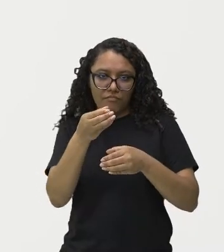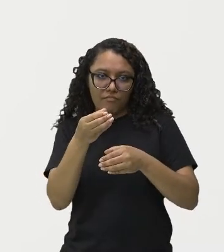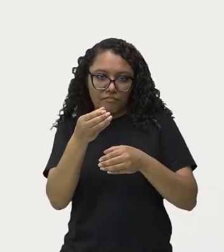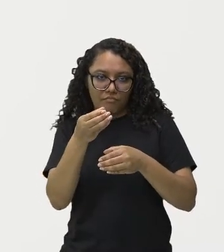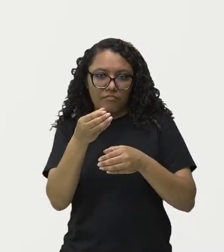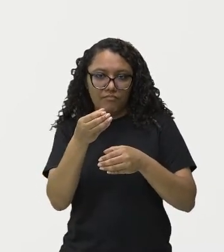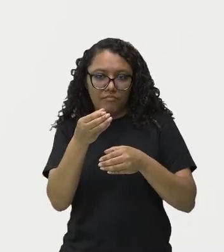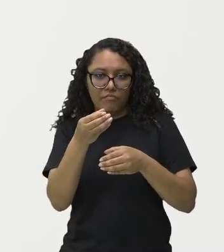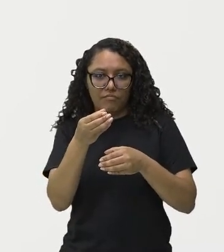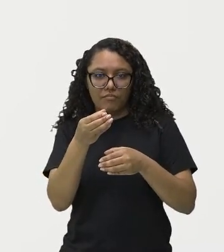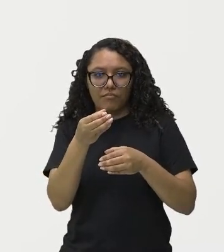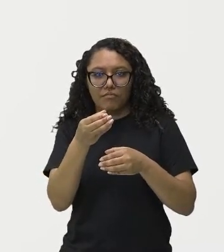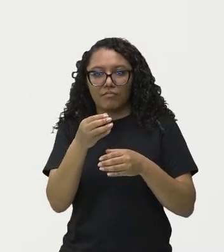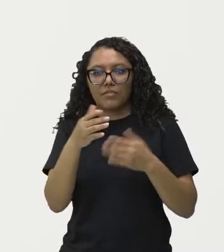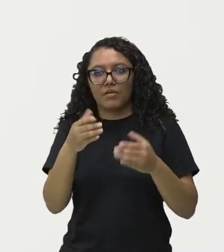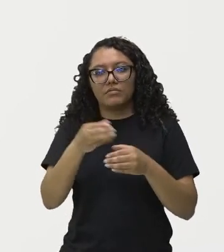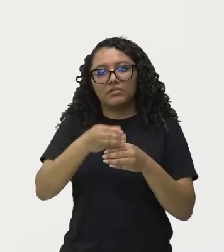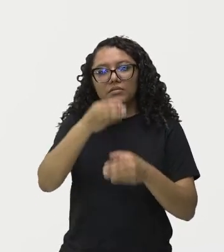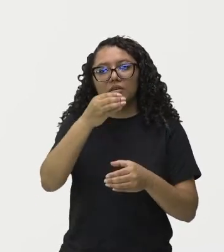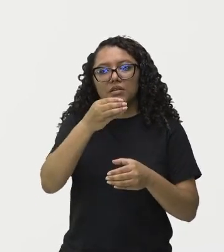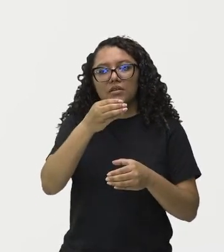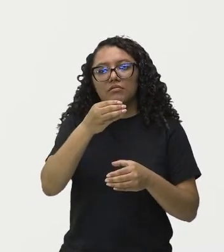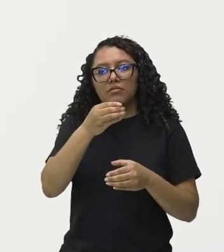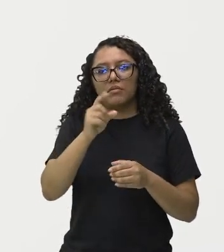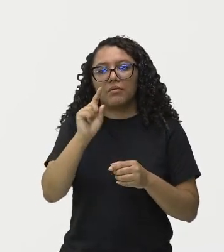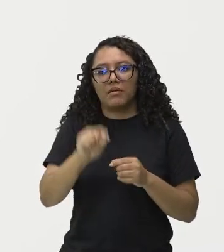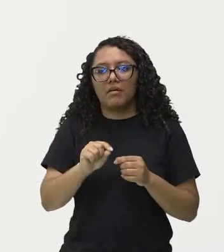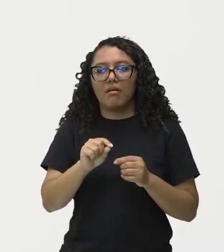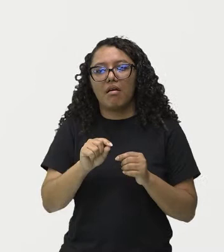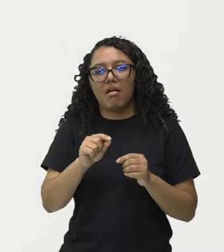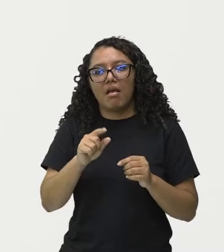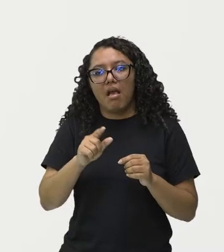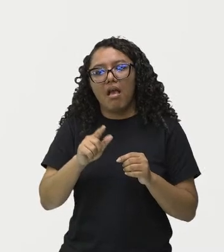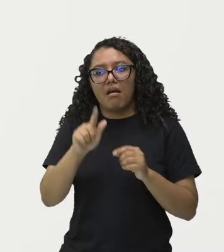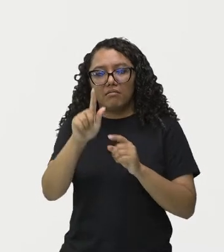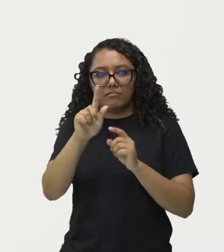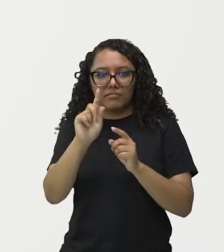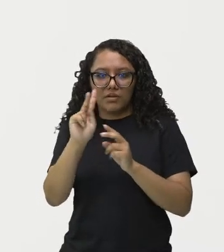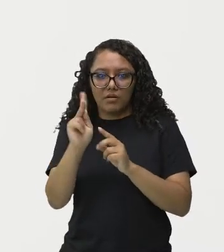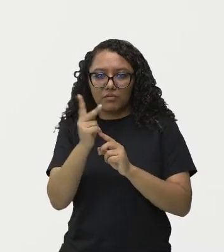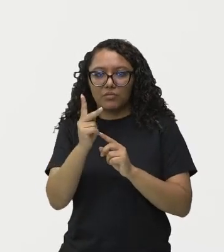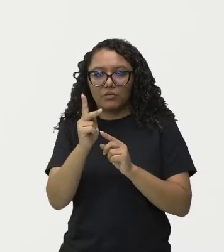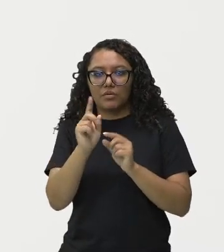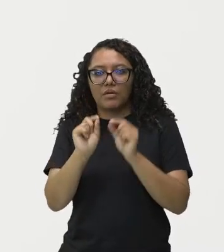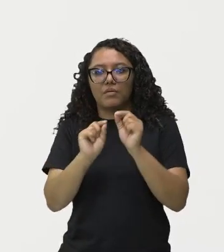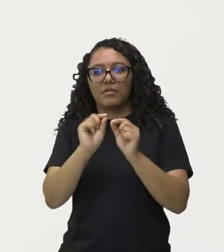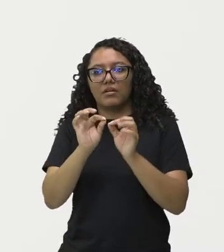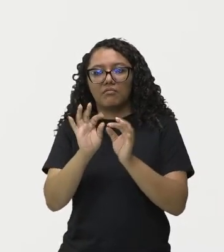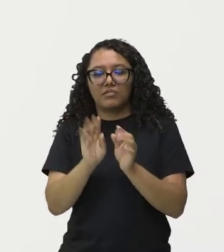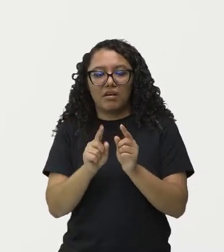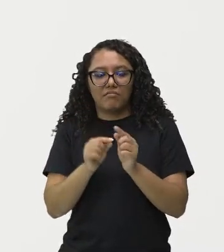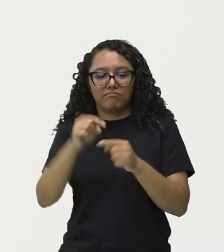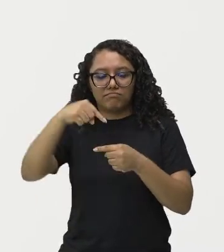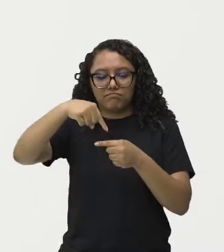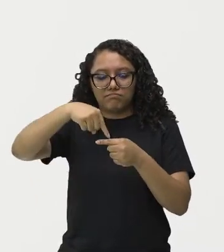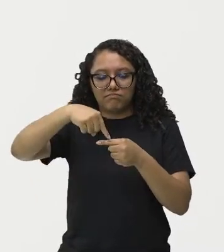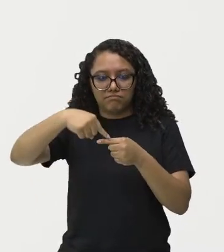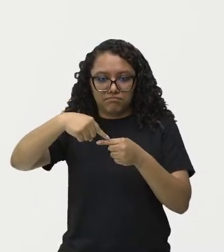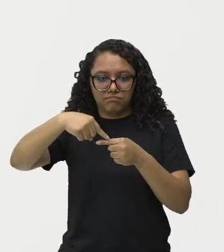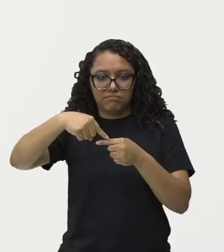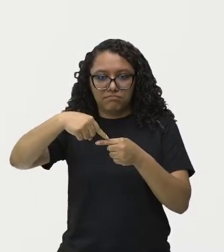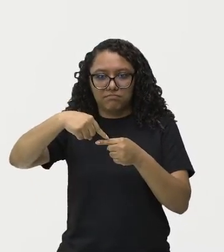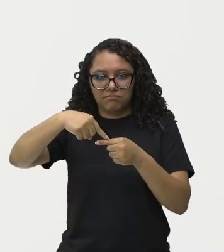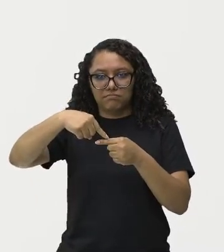Nos cilindros circulares oblíquos, a geratriz está oblíqua ao plano da base. O que significa isso?